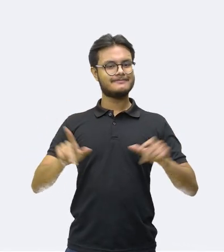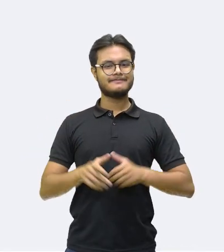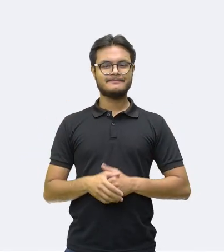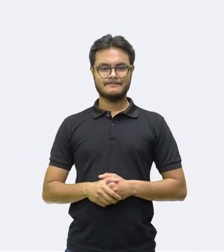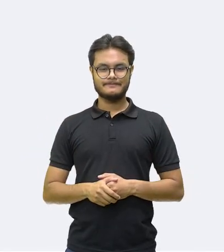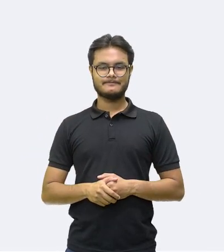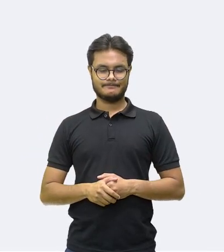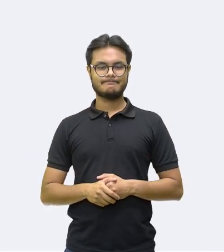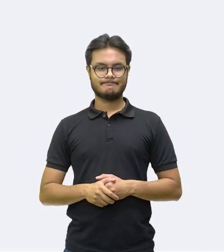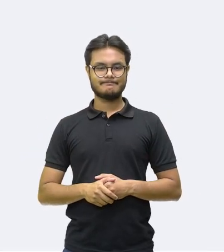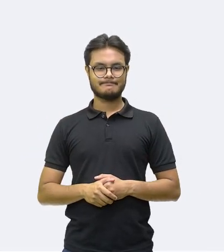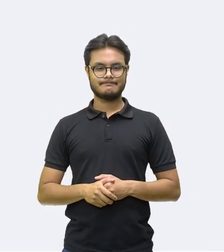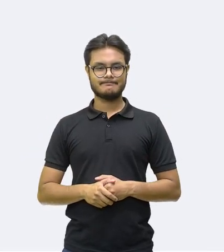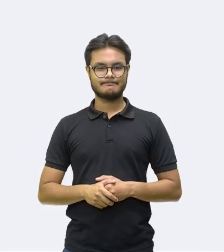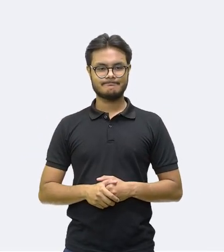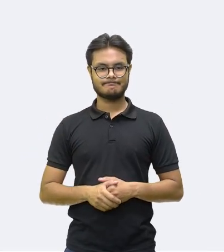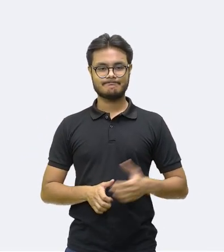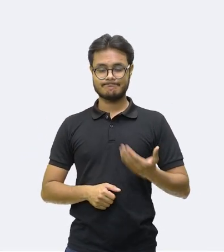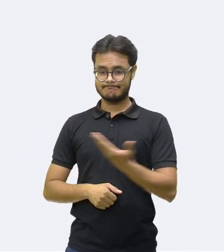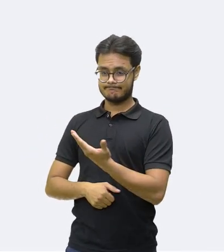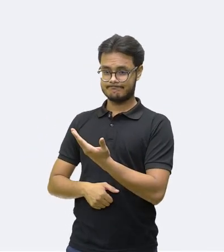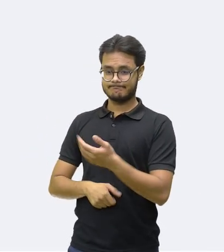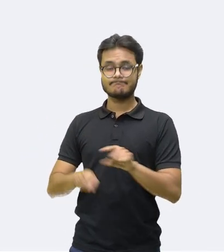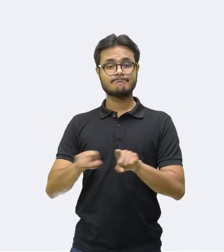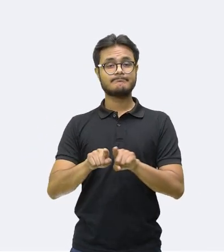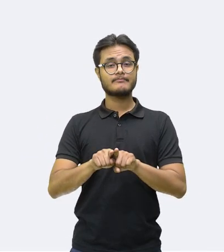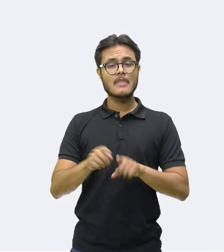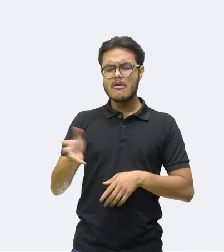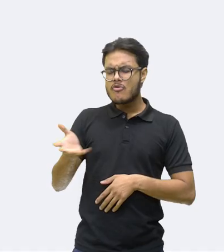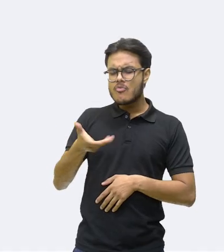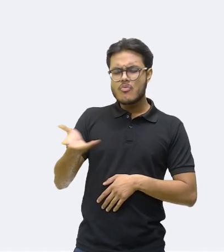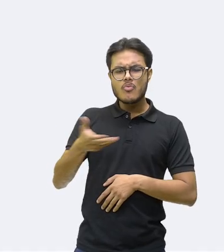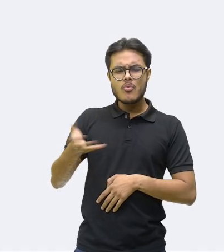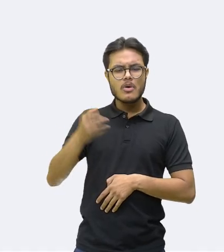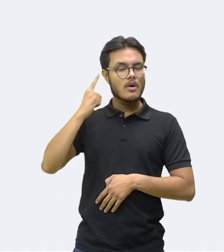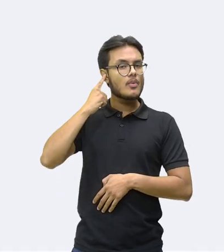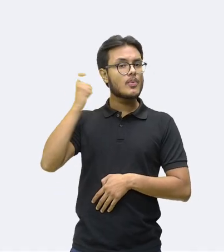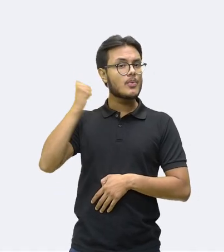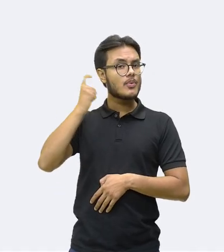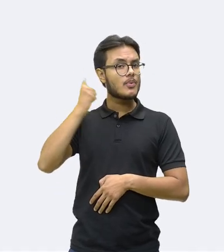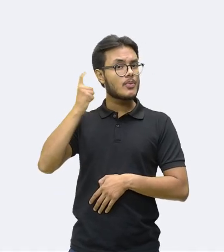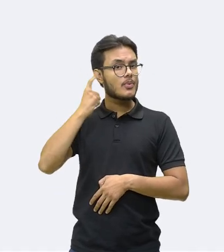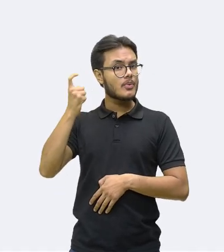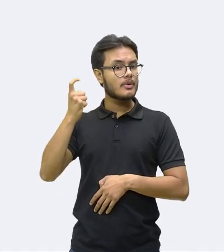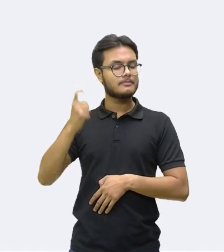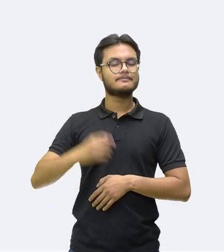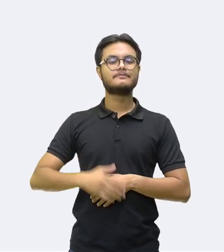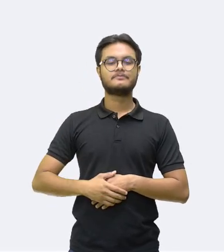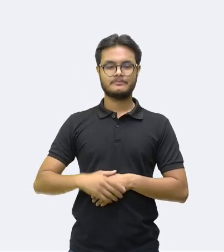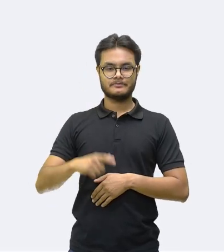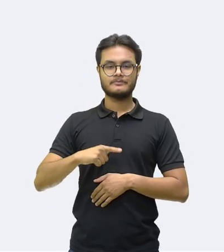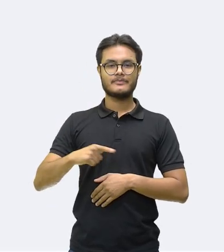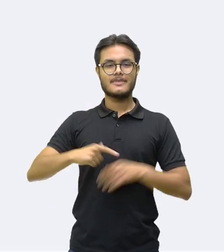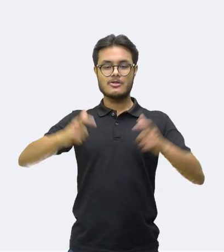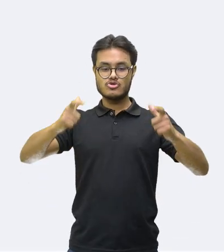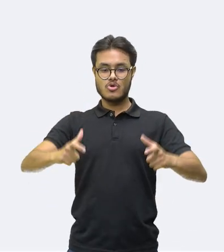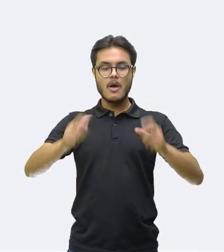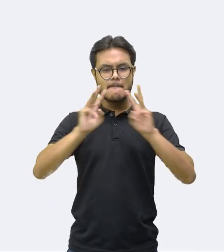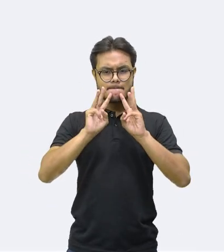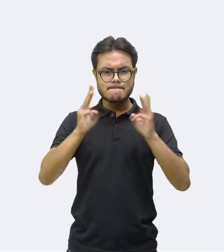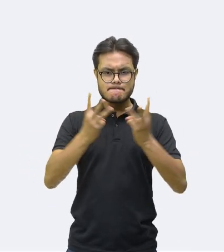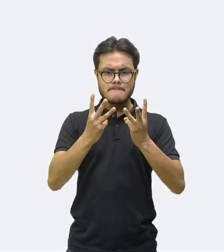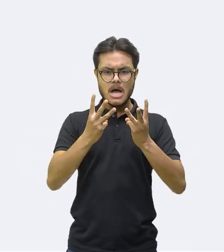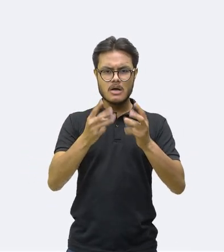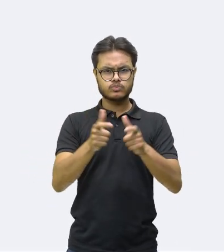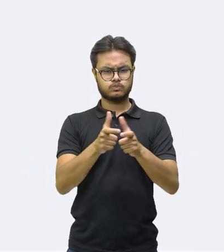coisa importante que vocês vão precisar lembrar é a velocidade do som. Som, como eu falei para vocês, depende de quem? Da densidade do meio. Quanto mais